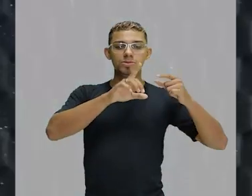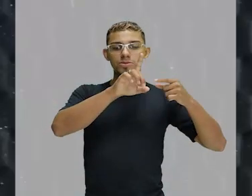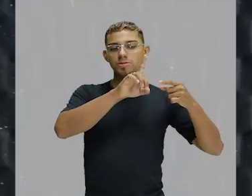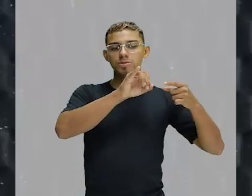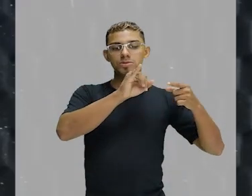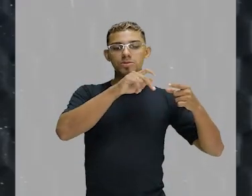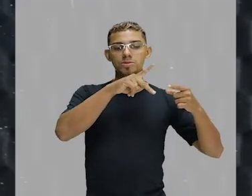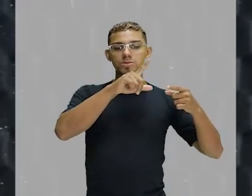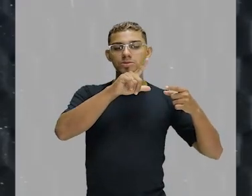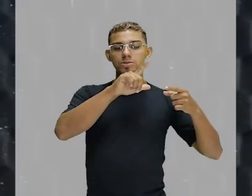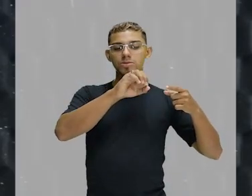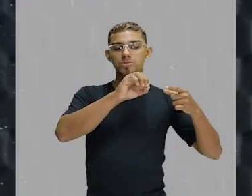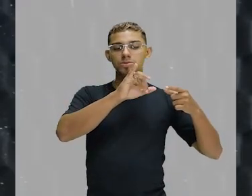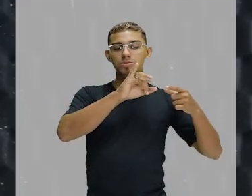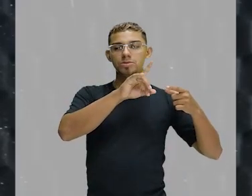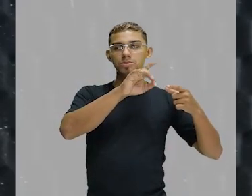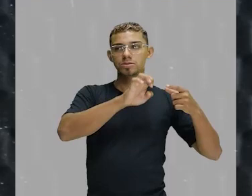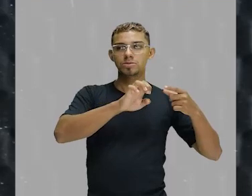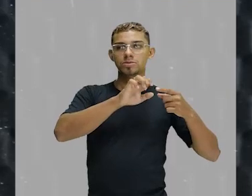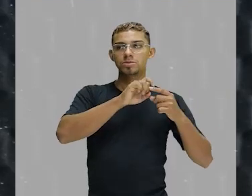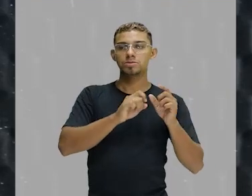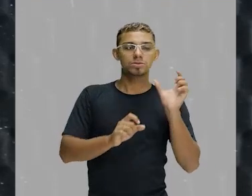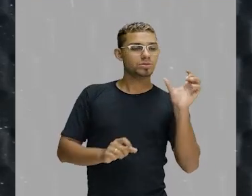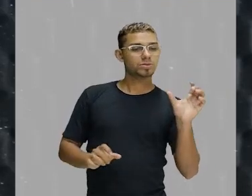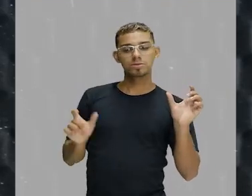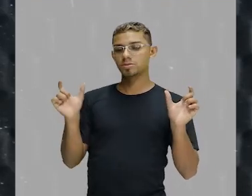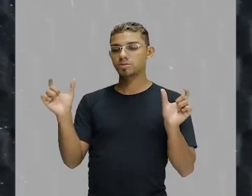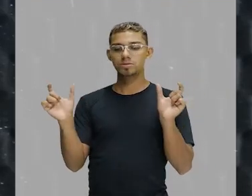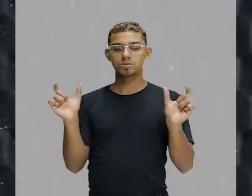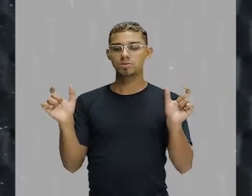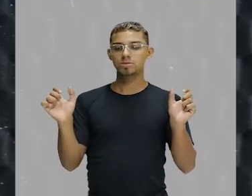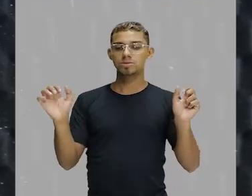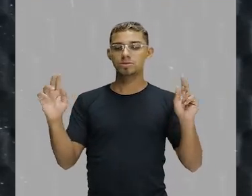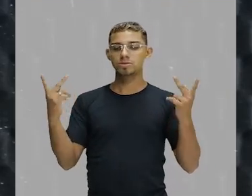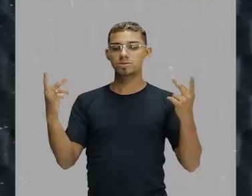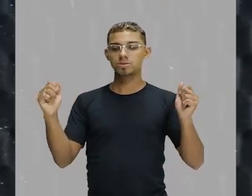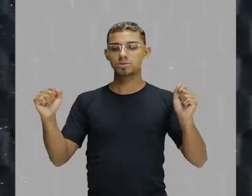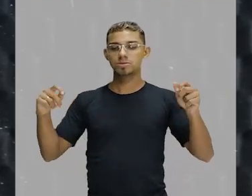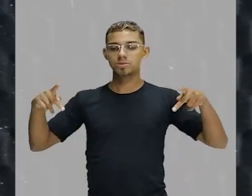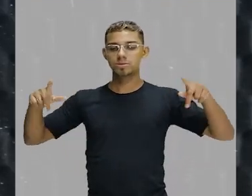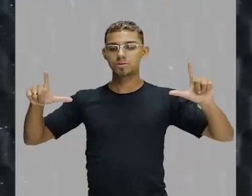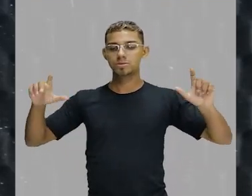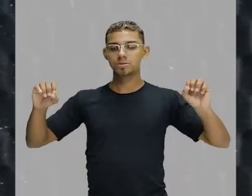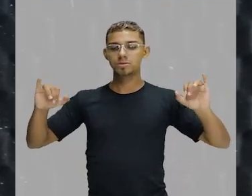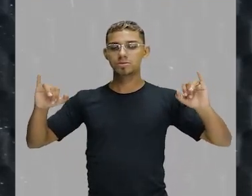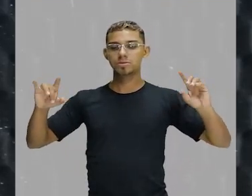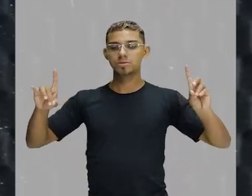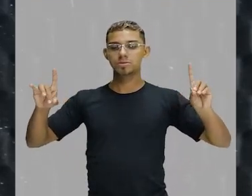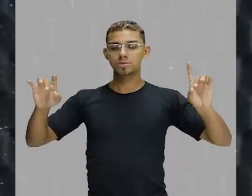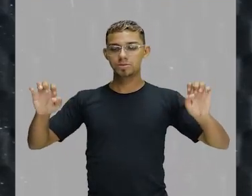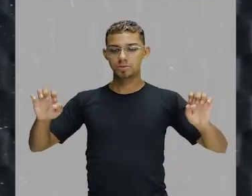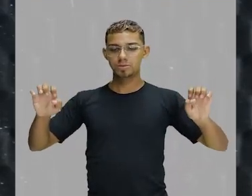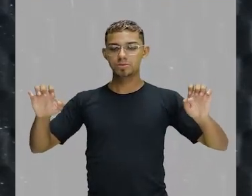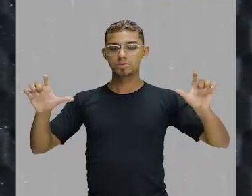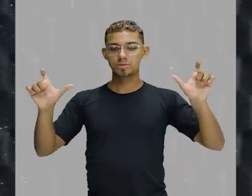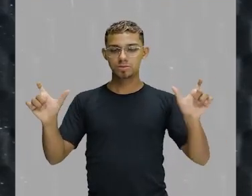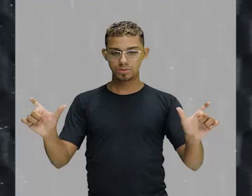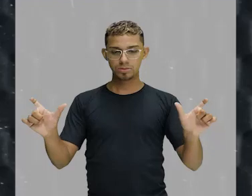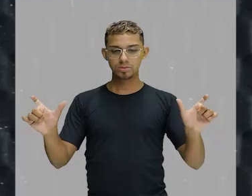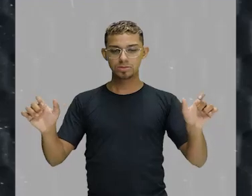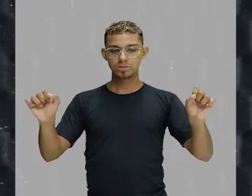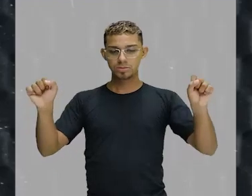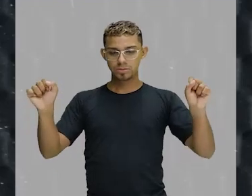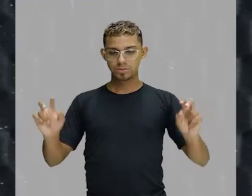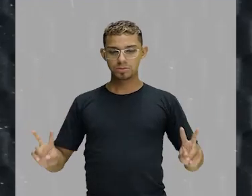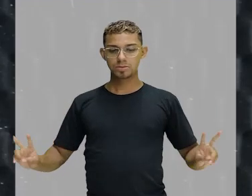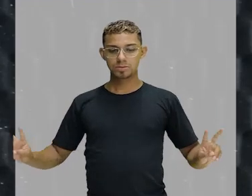forma duas células haploides. E na segunda fase da meiose, cada célula haploide dessa forma